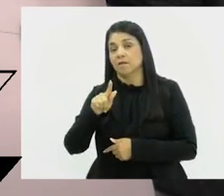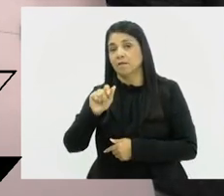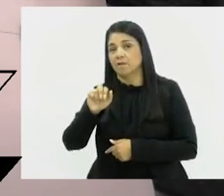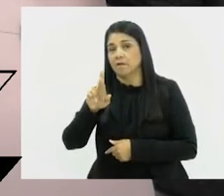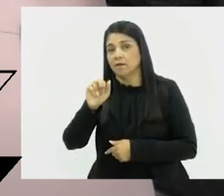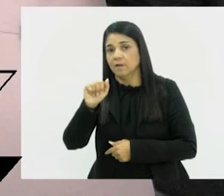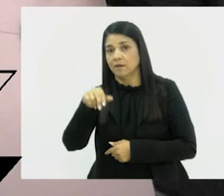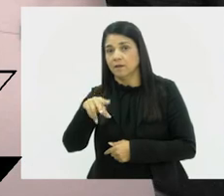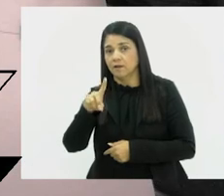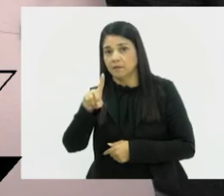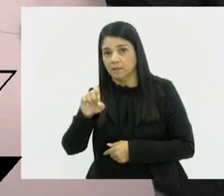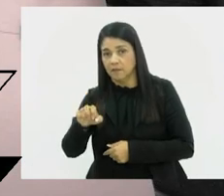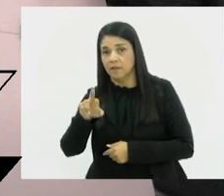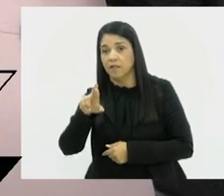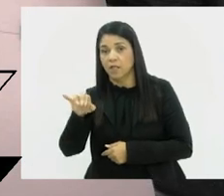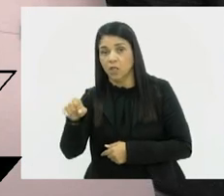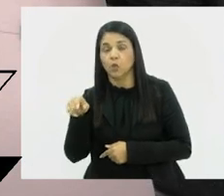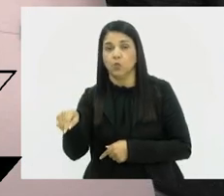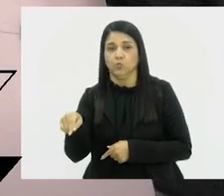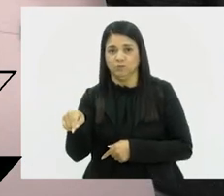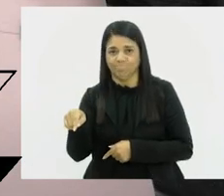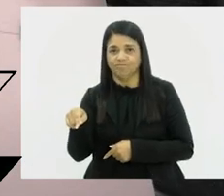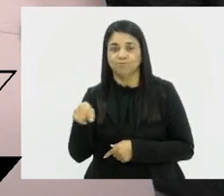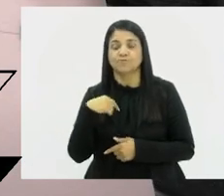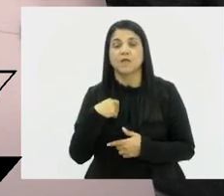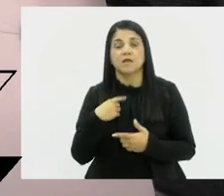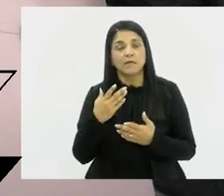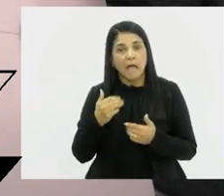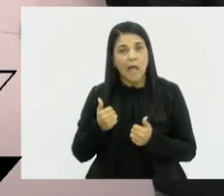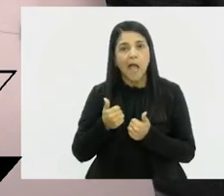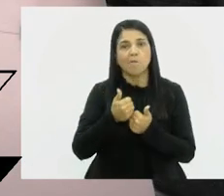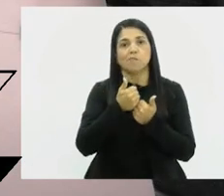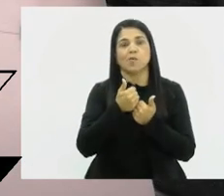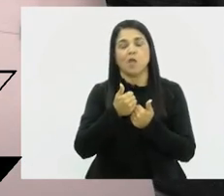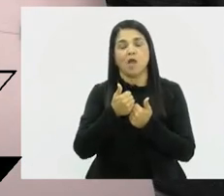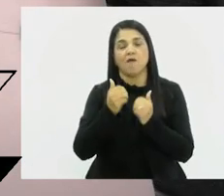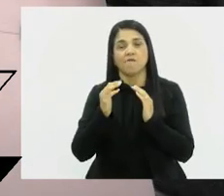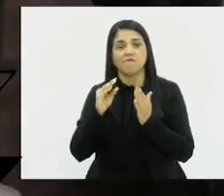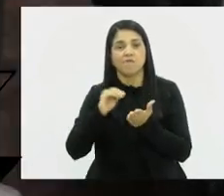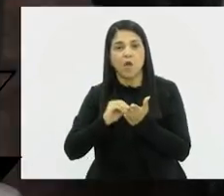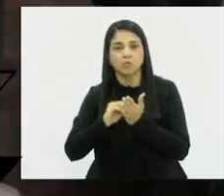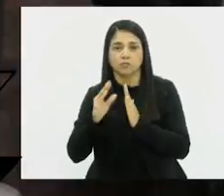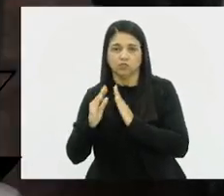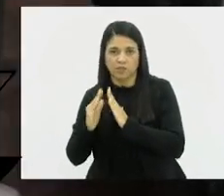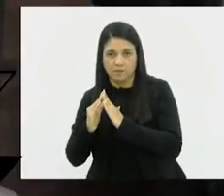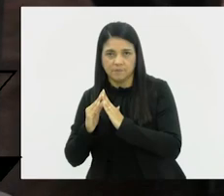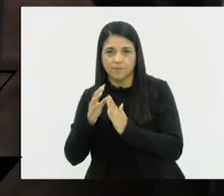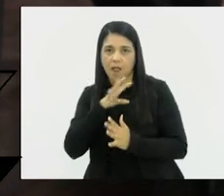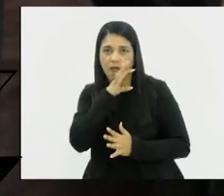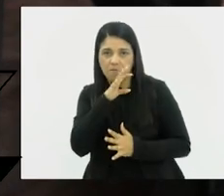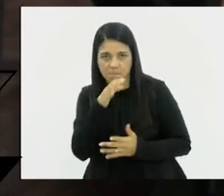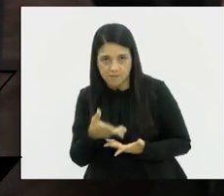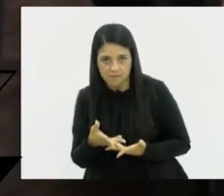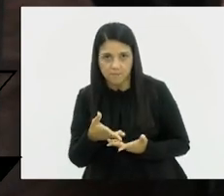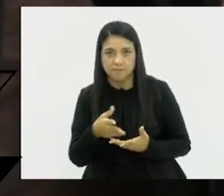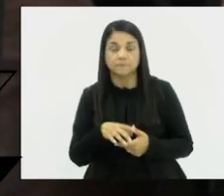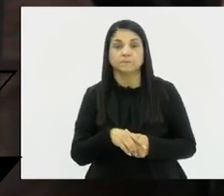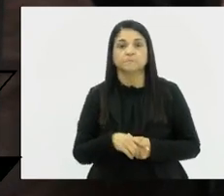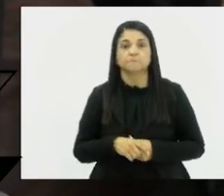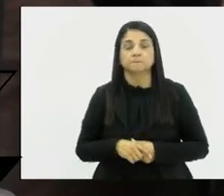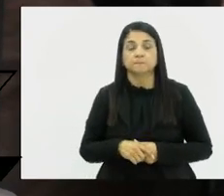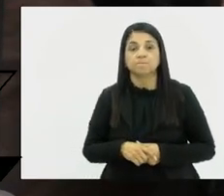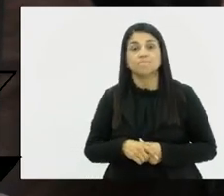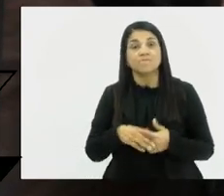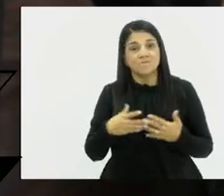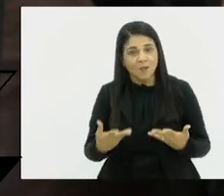poder suprir essa necessidade da falta de abrigo no nosso município. E é